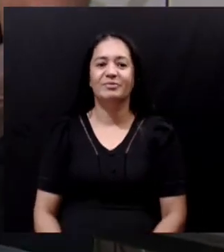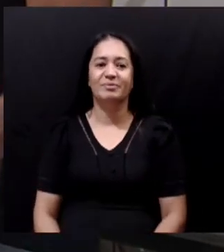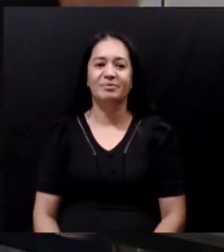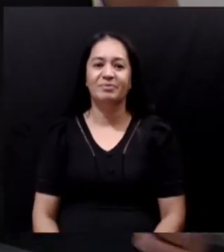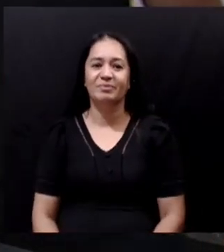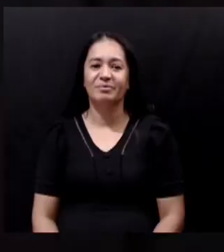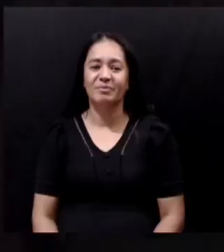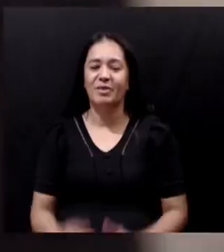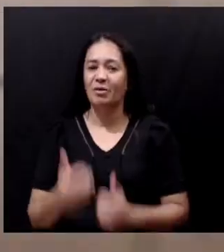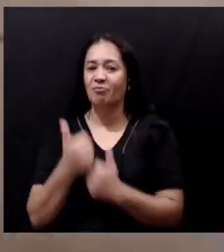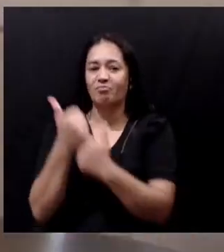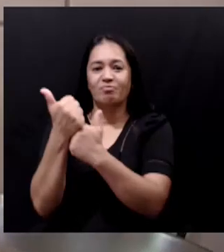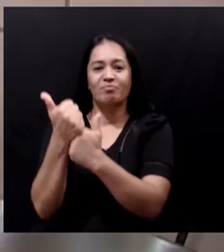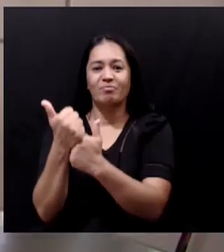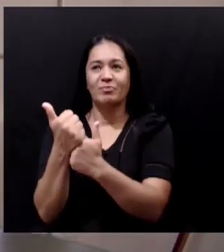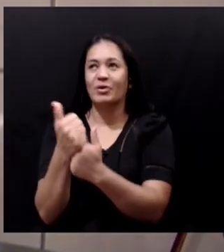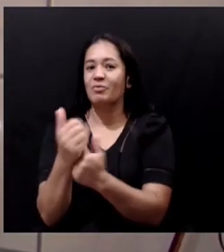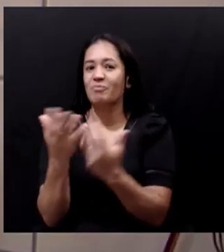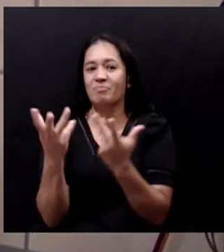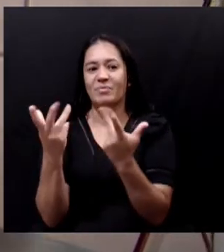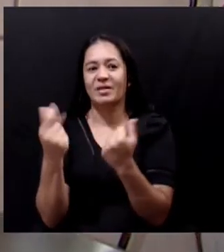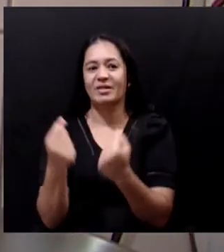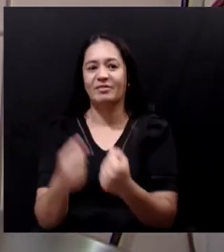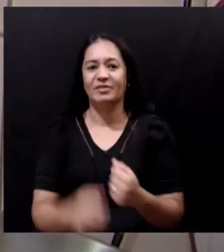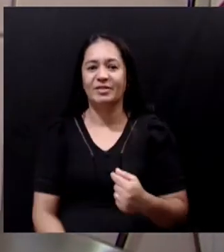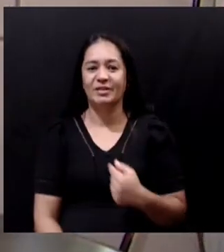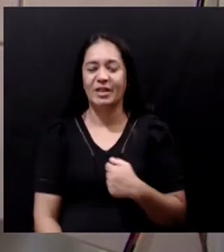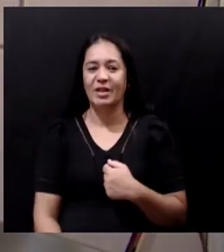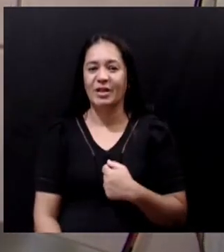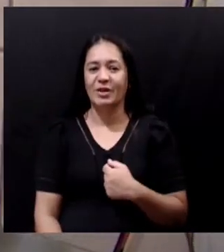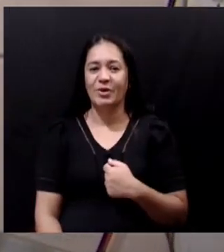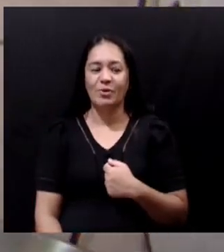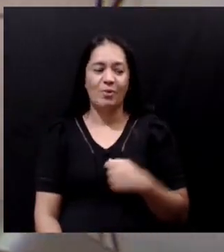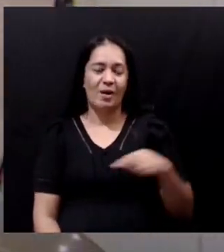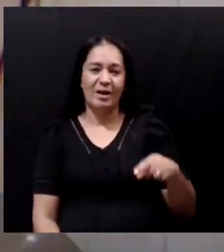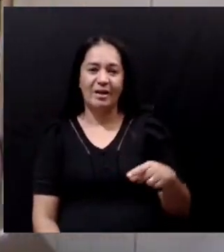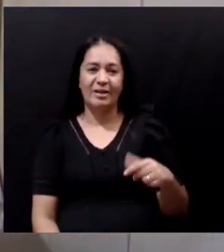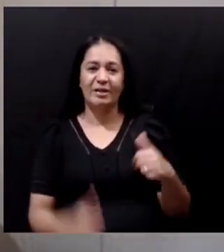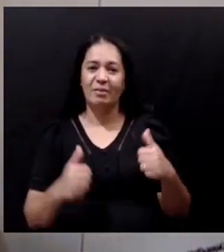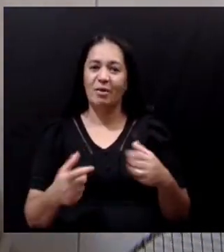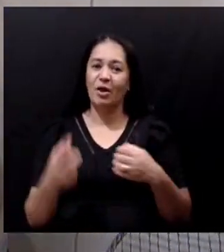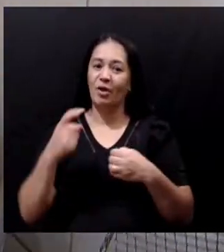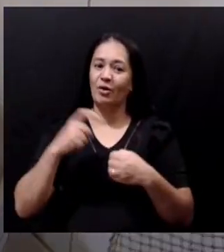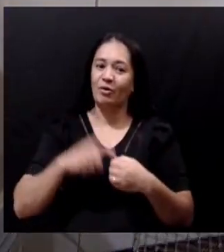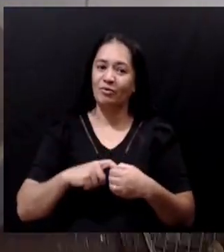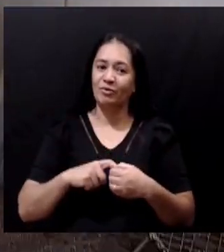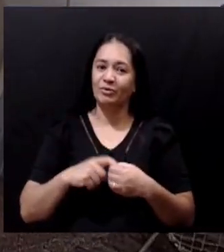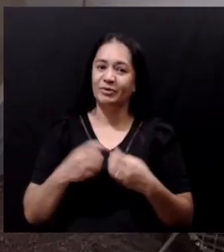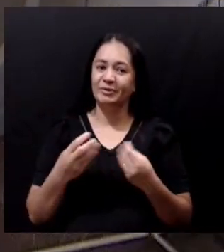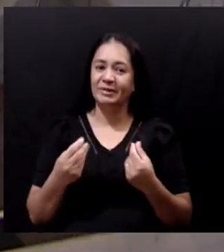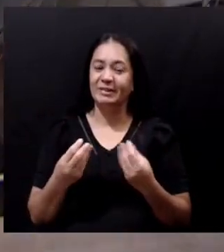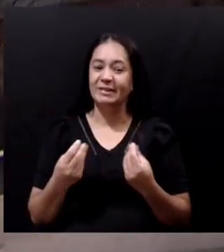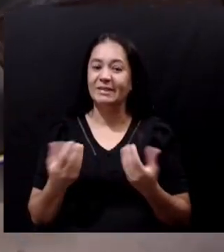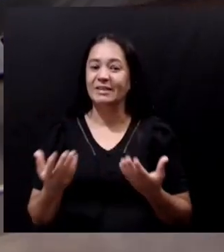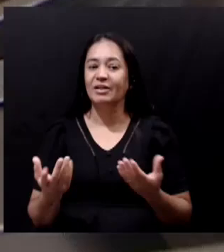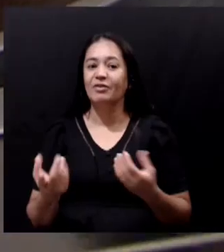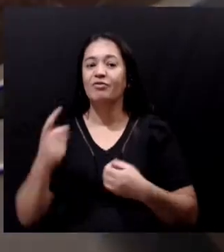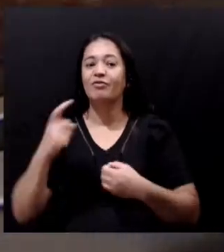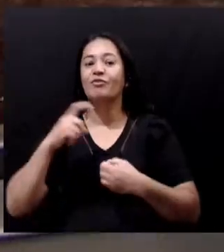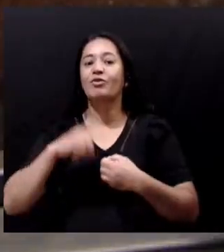ó, surreal. Quando eu estava aqui, estava bom, né? Agora, quando eu voltei, foi mais... E aí, quando você voltou, Isabel